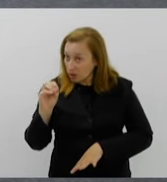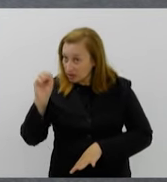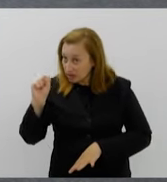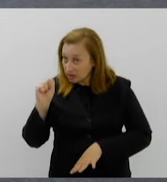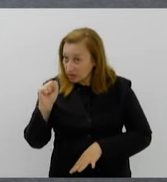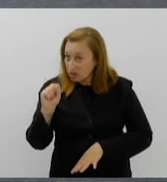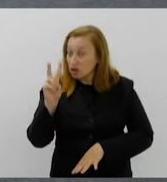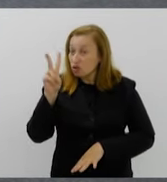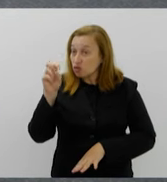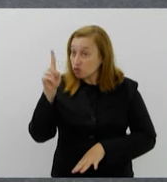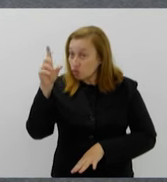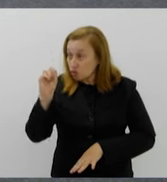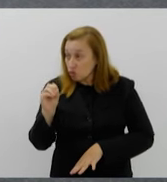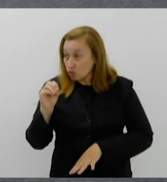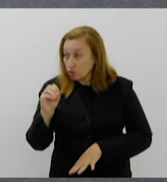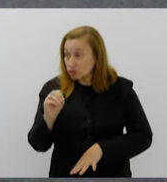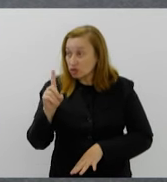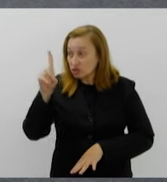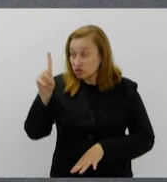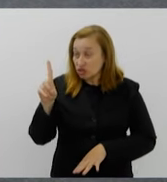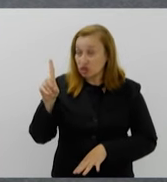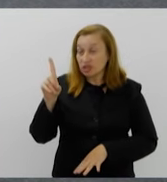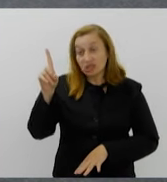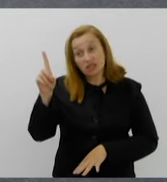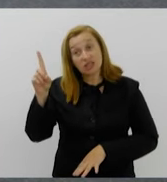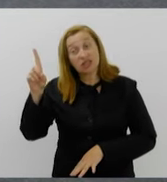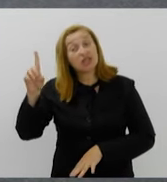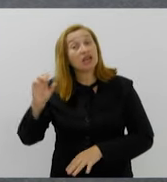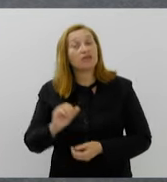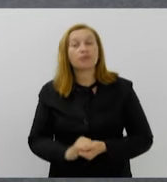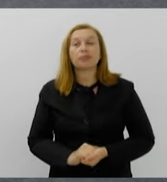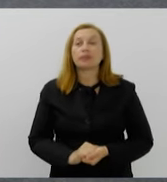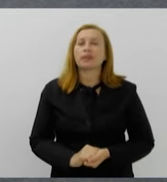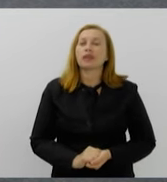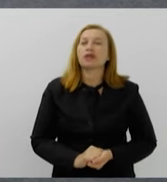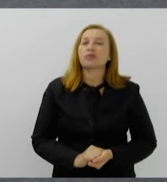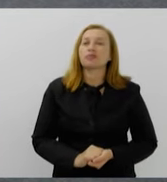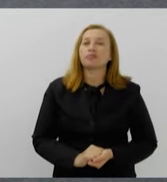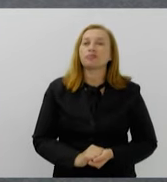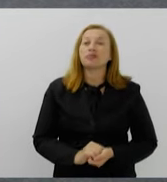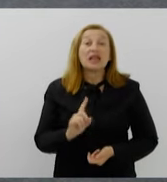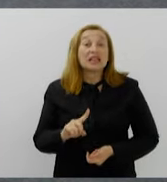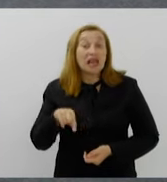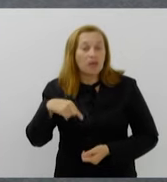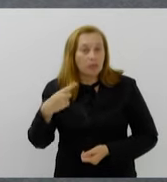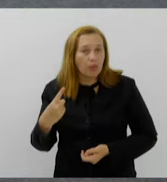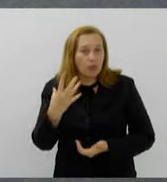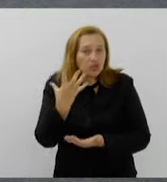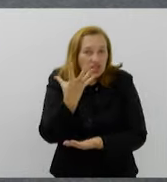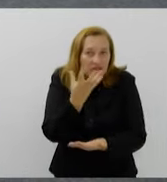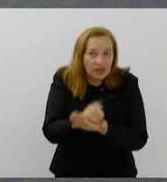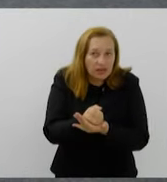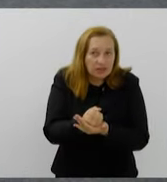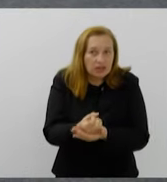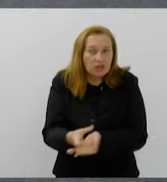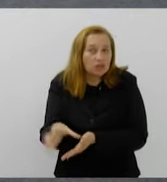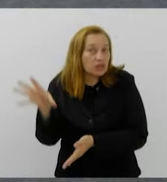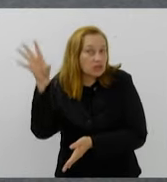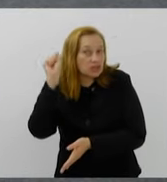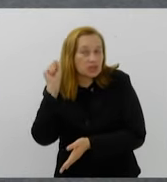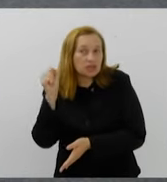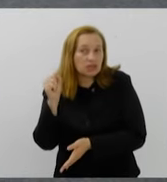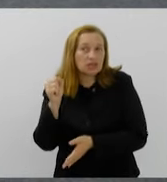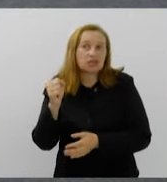vulgo que é presidente do irm e que depois desse áudio nós